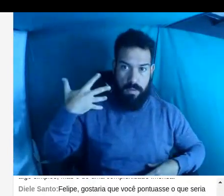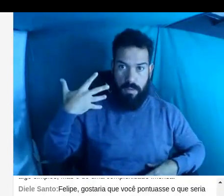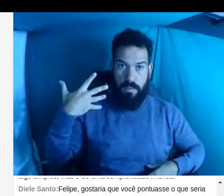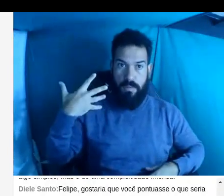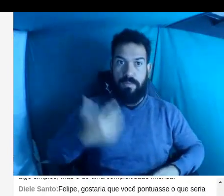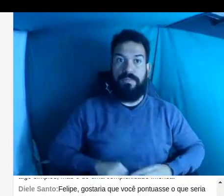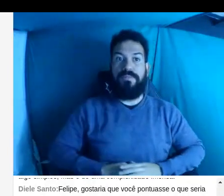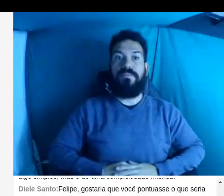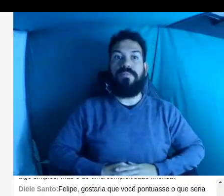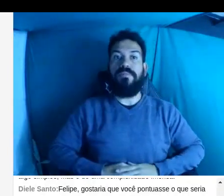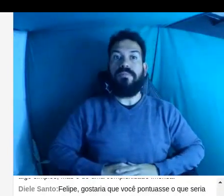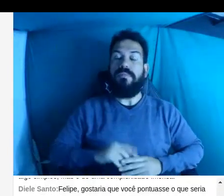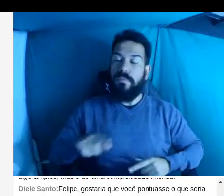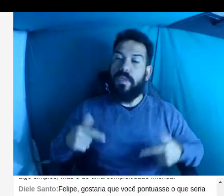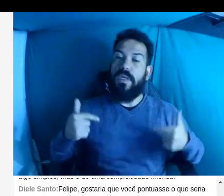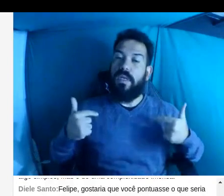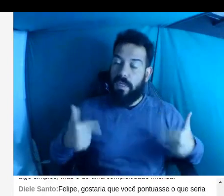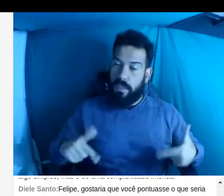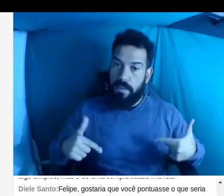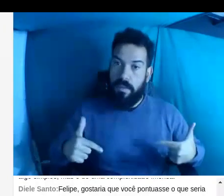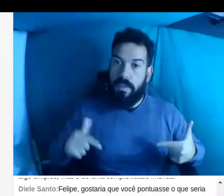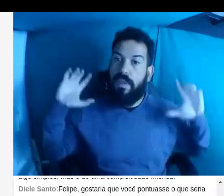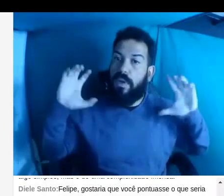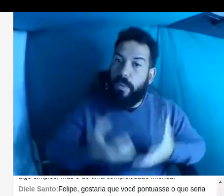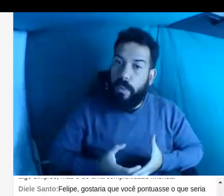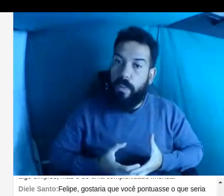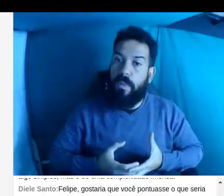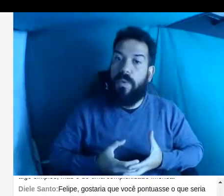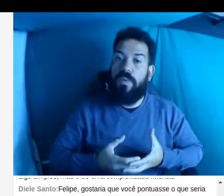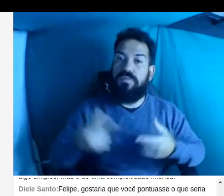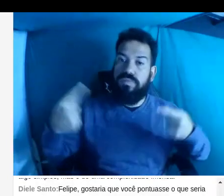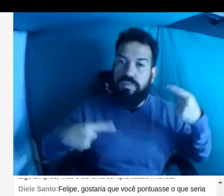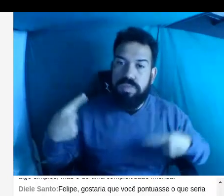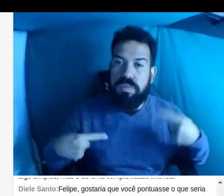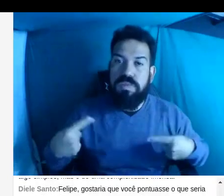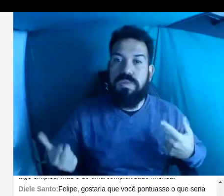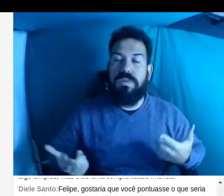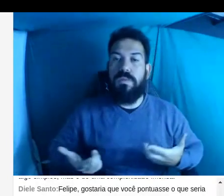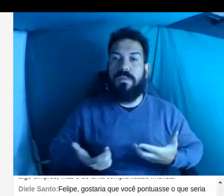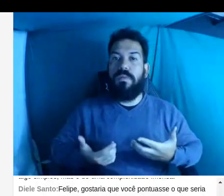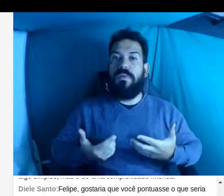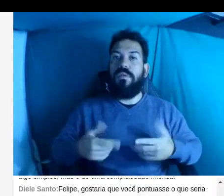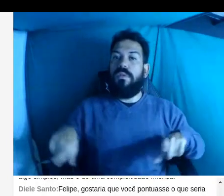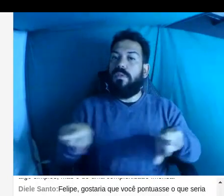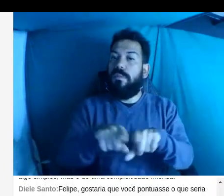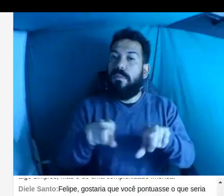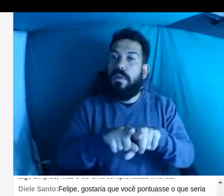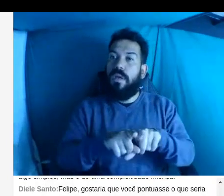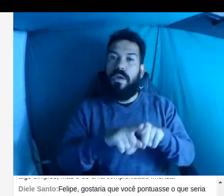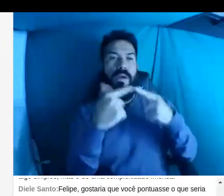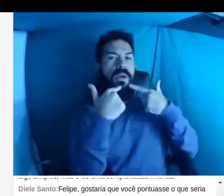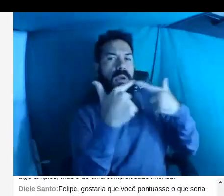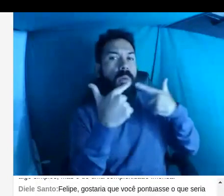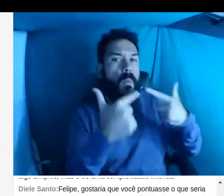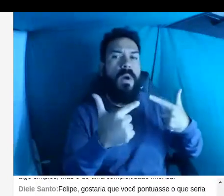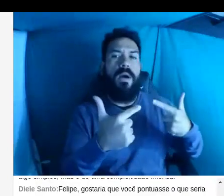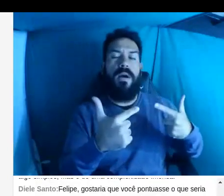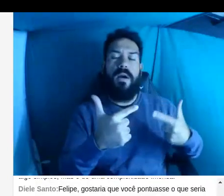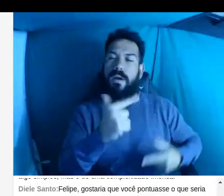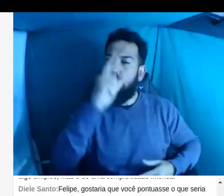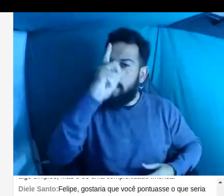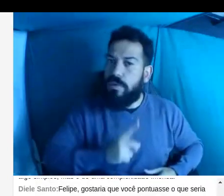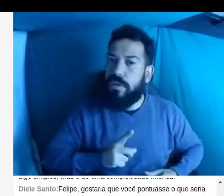é atuar nos grupos de discussão, que é reivindicar o direito